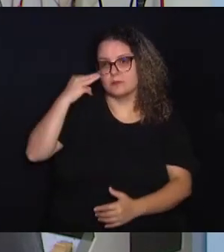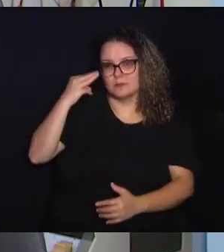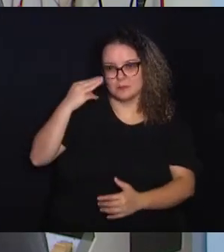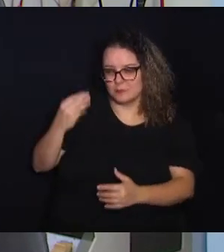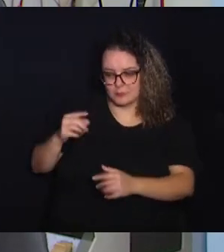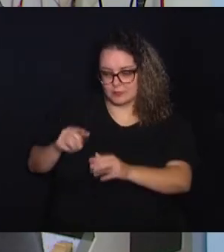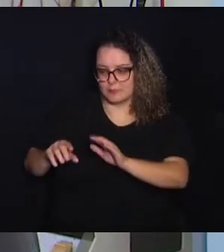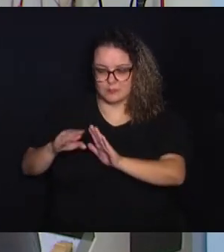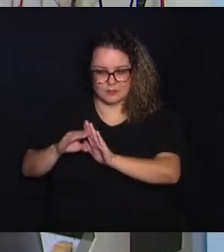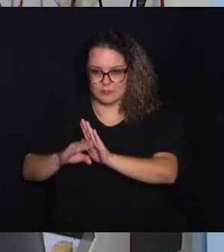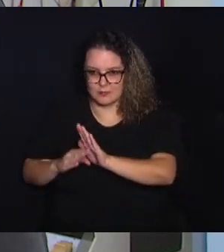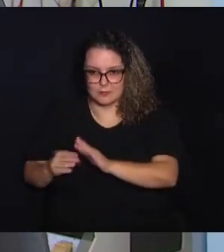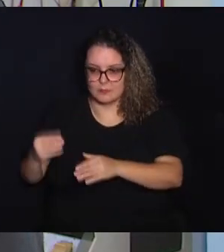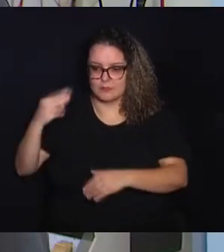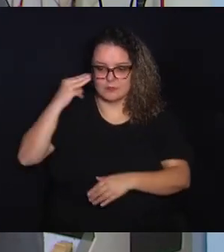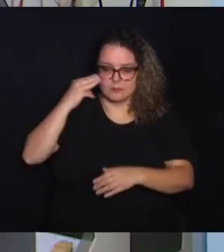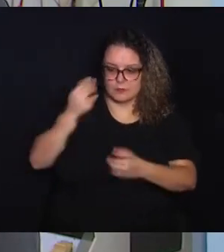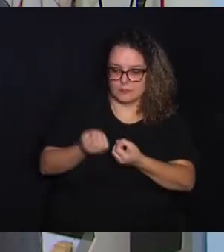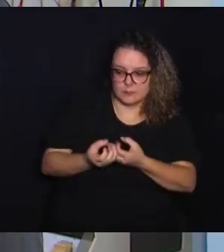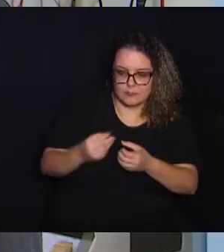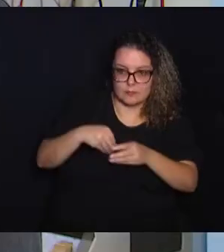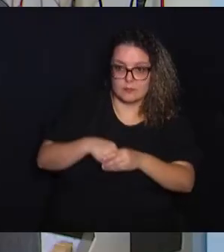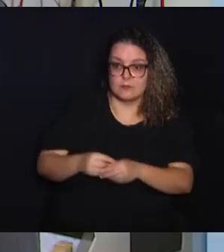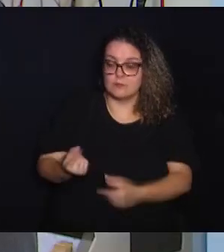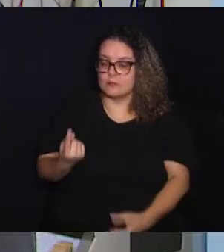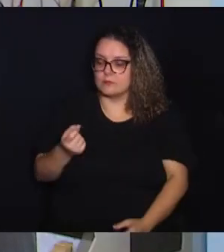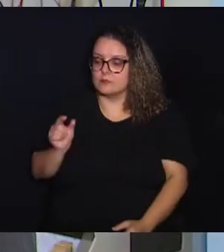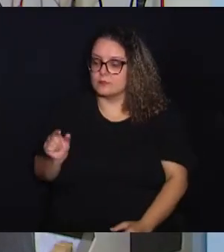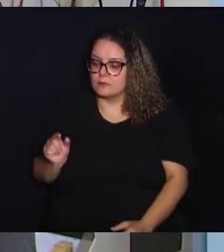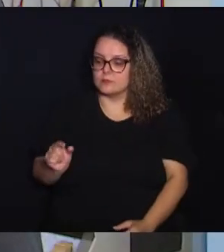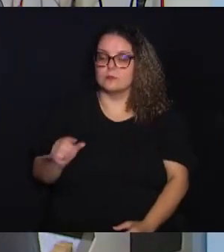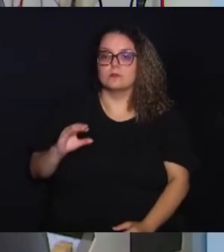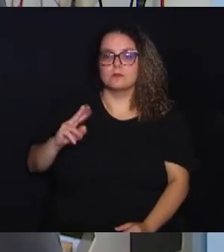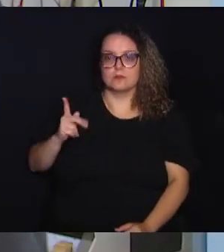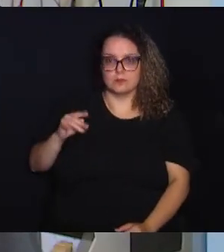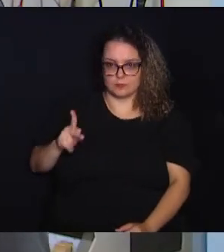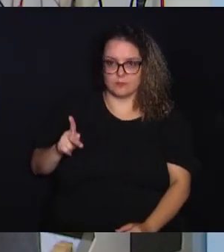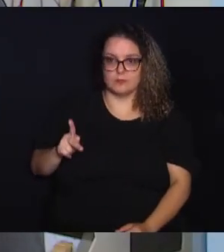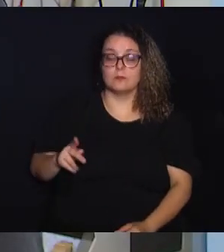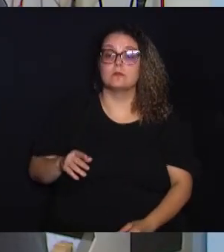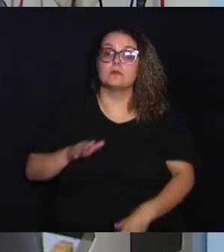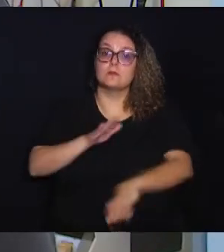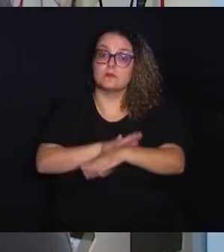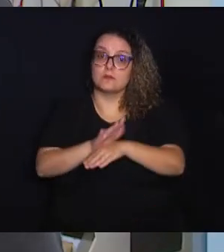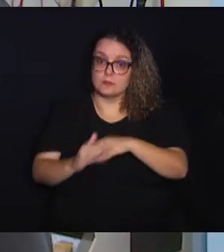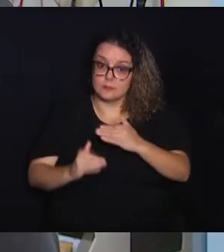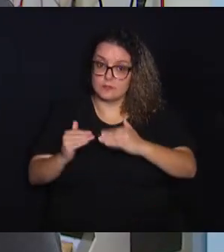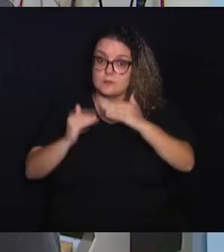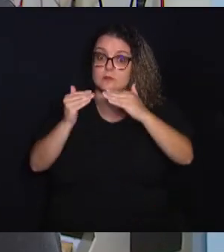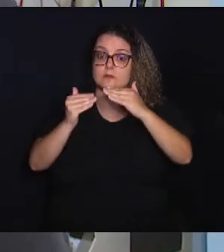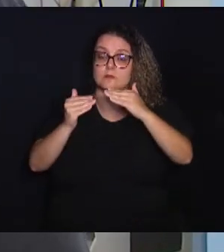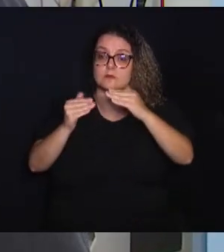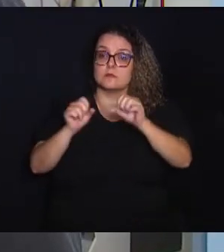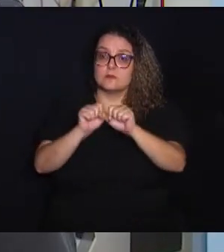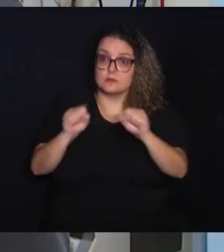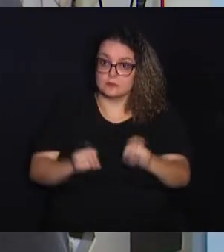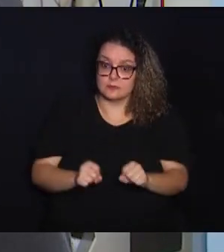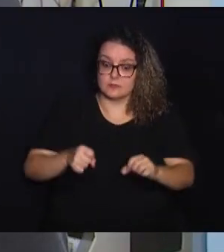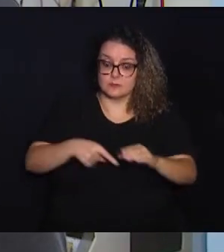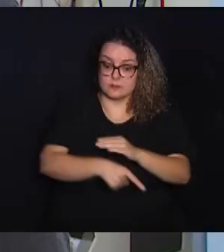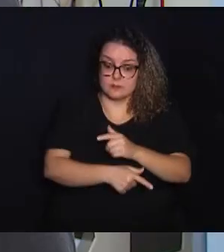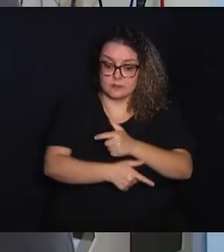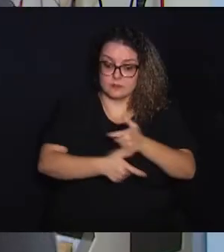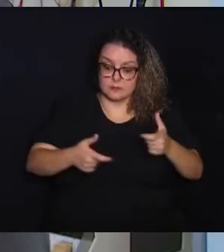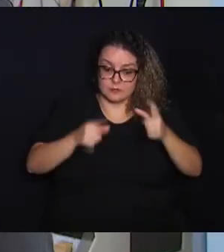memória de programa, a memória de dados, tudo dentro de um único chip. Então isso ajuda muito a gente a desenvolver sistemas